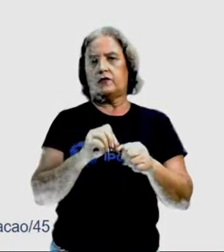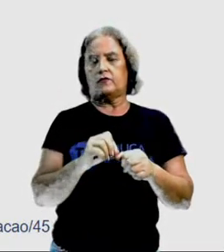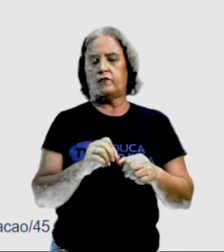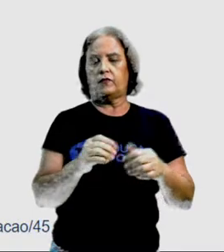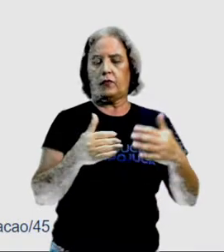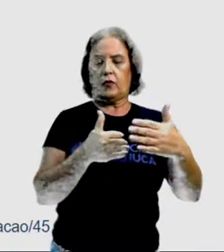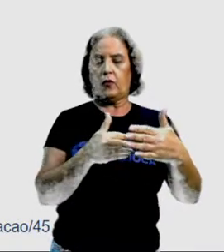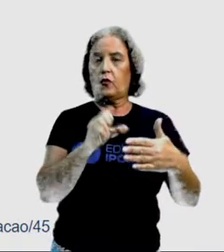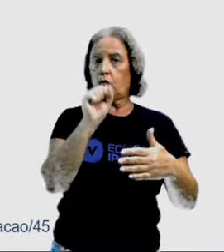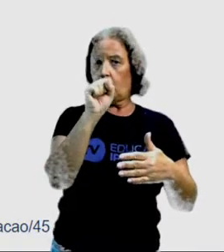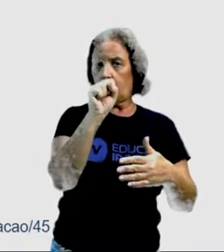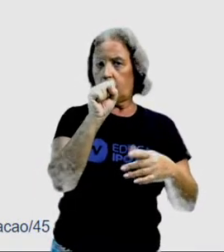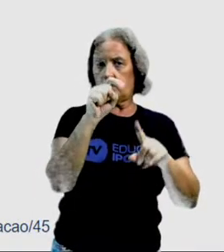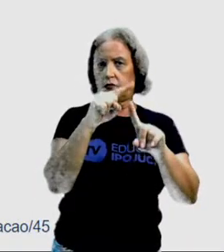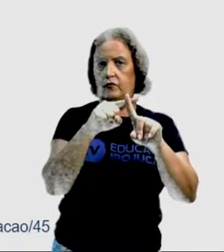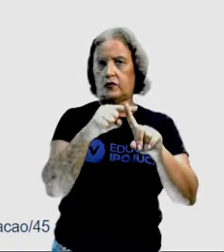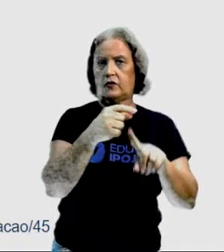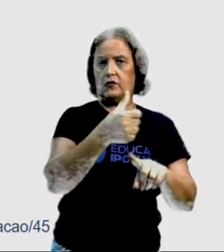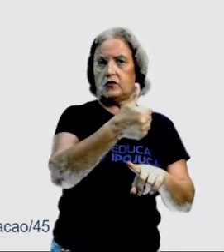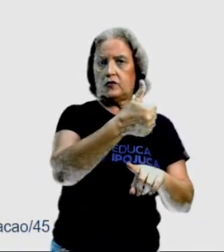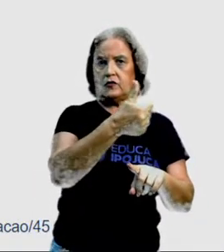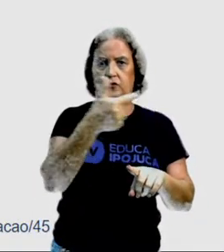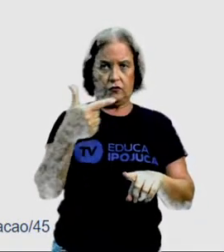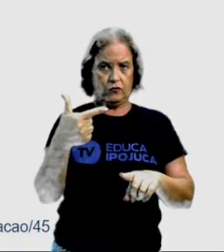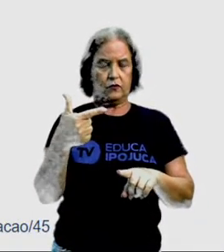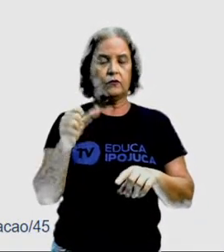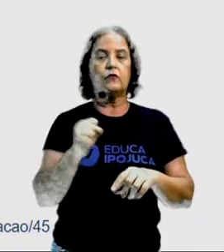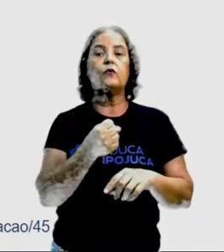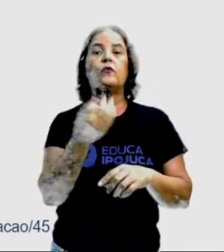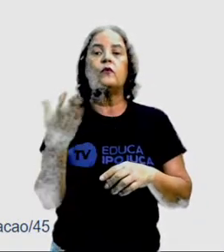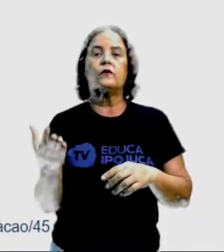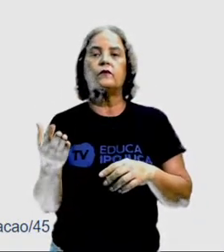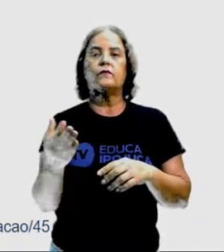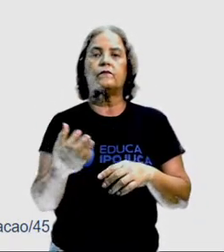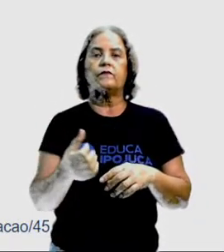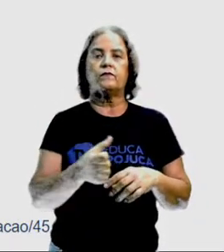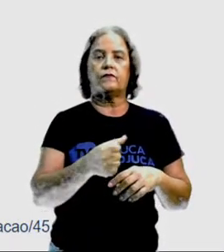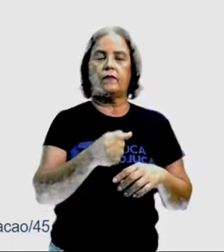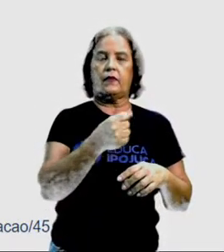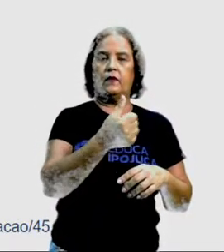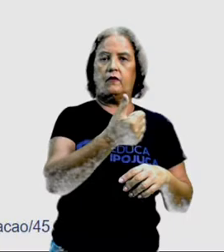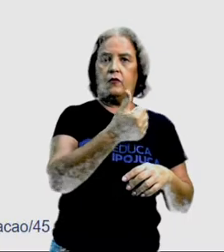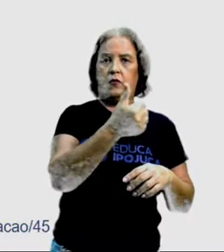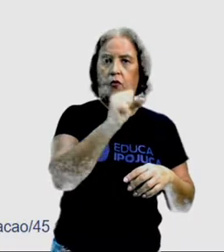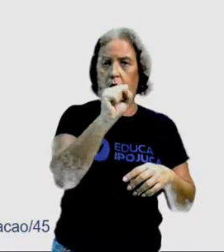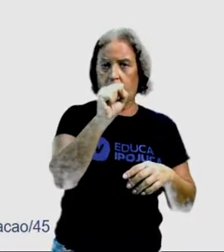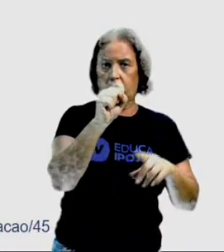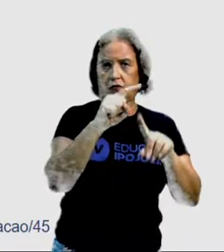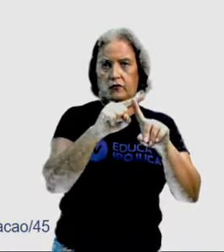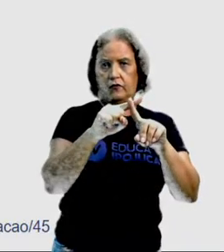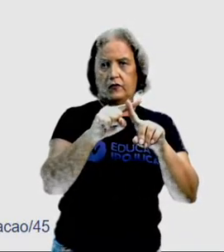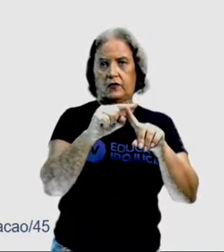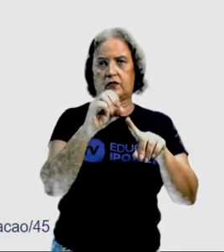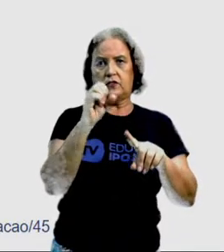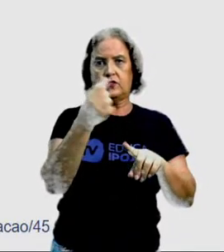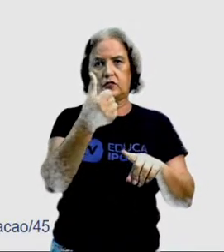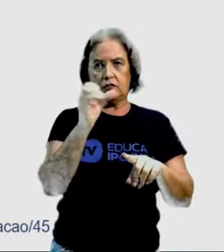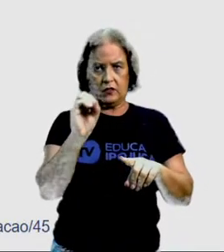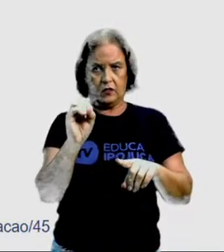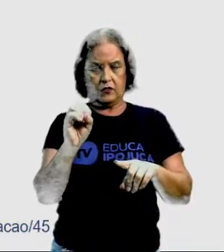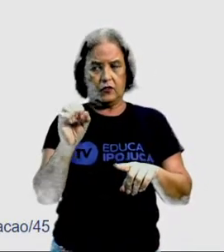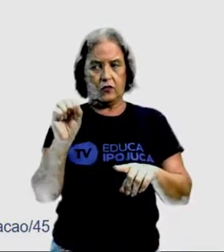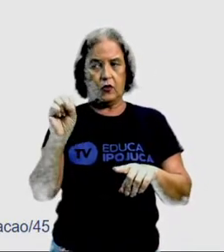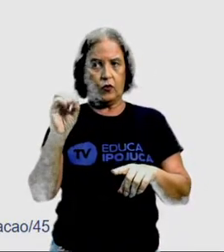8 vezes 12, quanto é que é? Então, mas eu posso fazer como? 8 vezes 10, que é igual a 80, e 8 vezes 2, que é